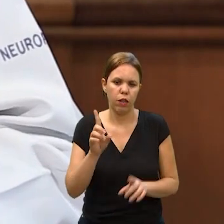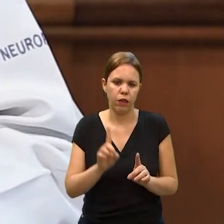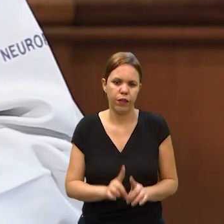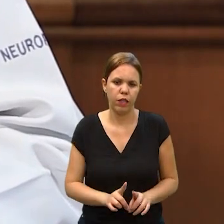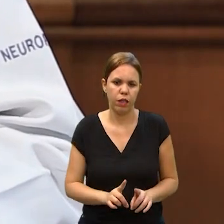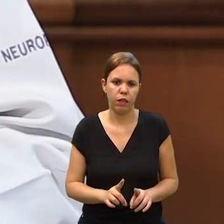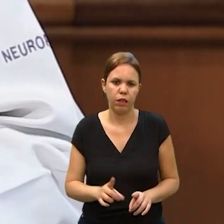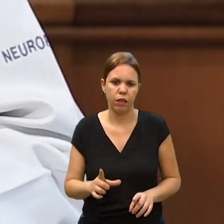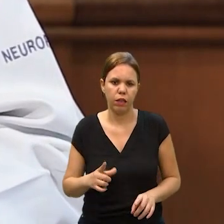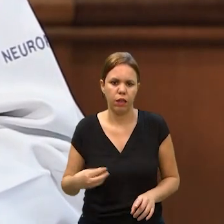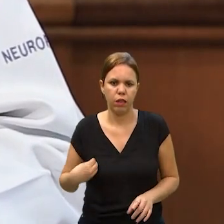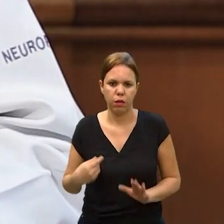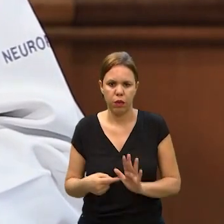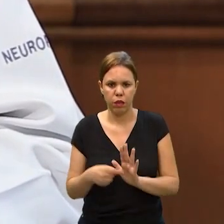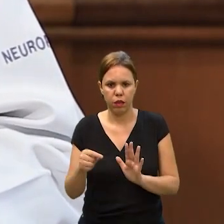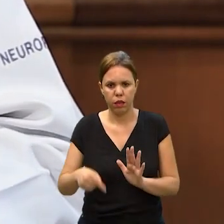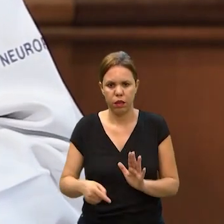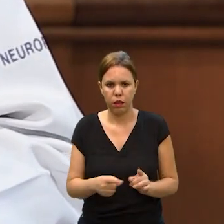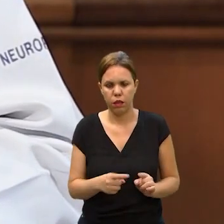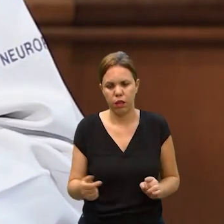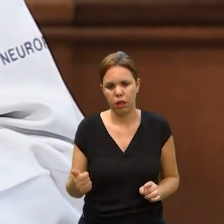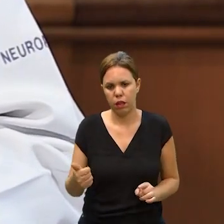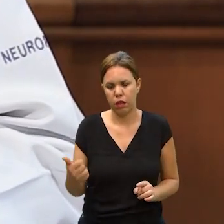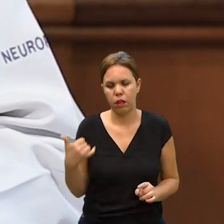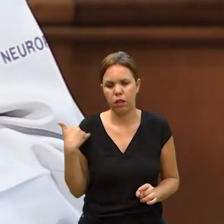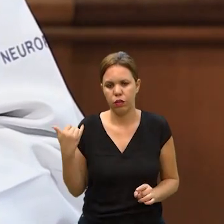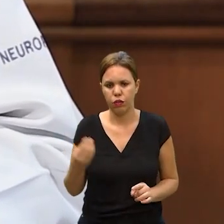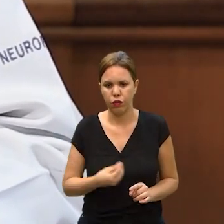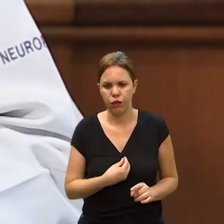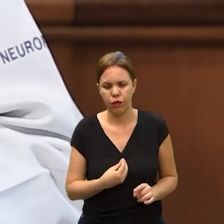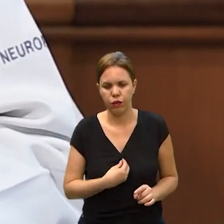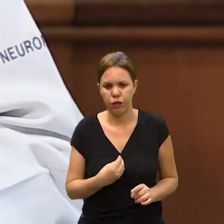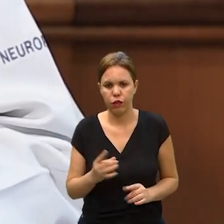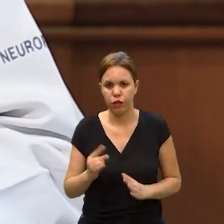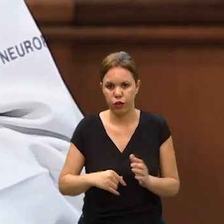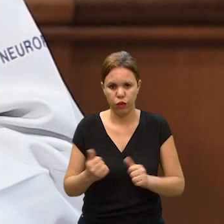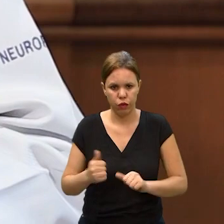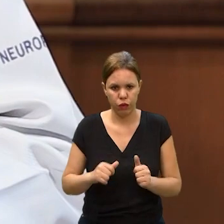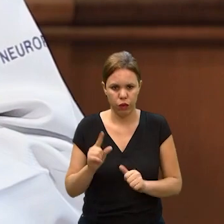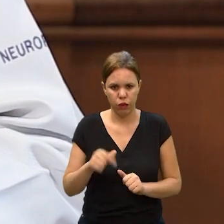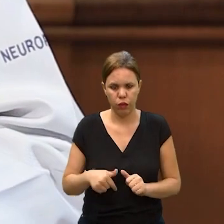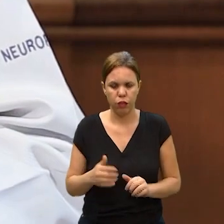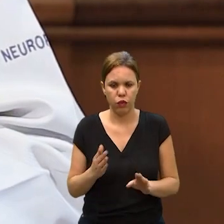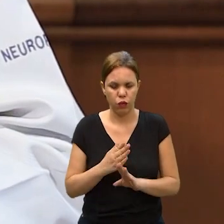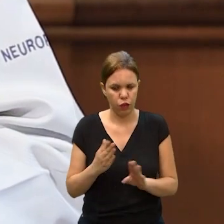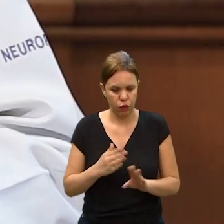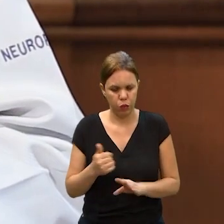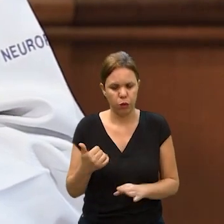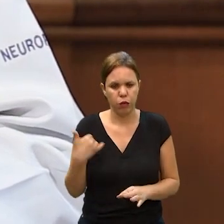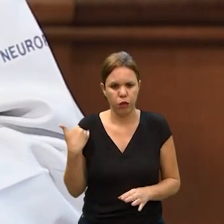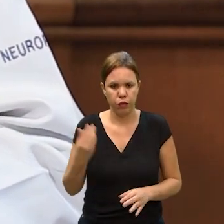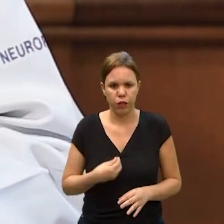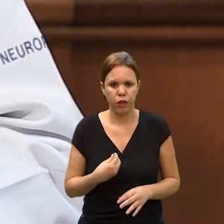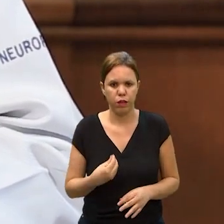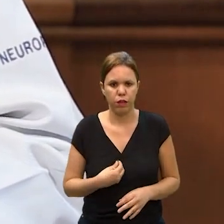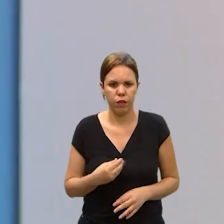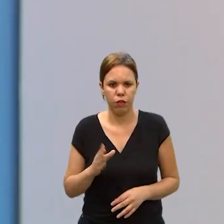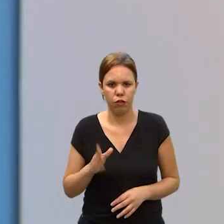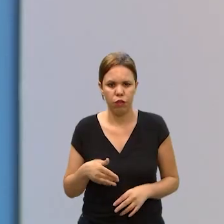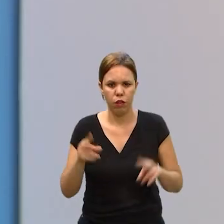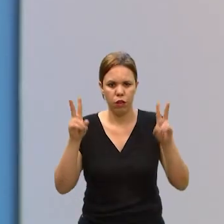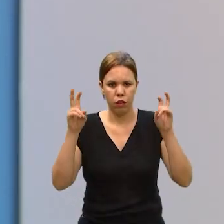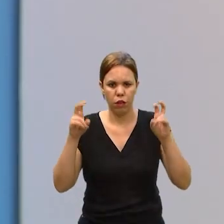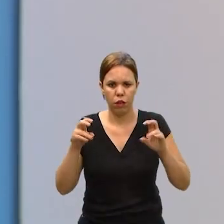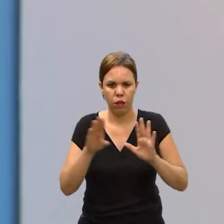melhora essa deficiência motora que ela está apresentando naquele primeiro ano de vida. Geralmente o diagnóstico já é suspeito no primeiro ano de vida.